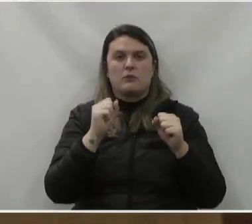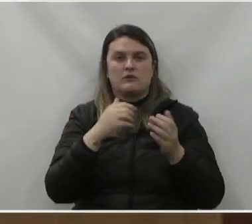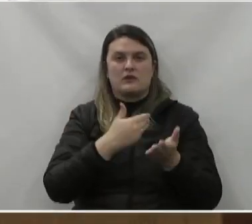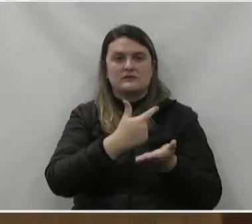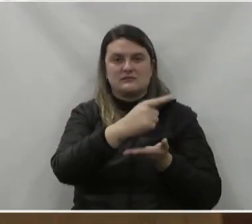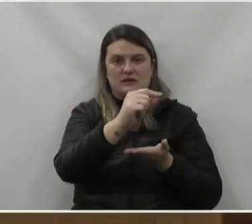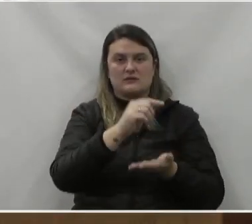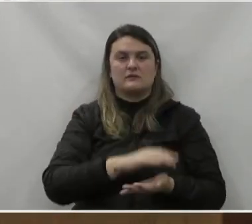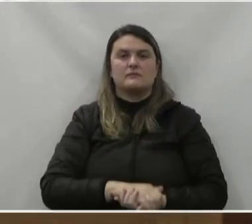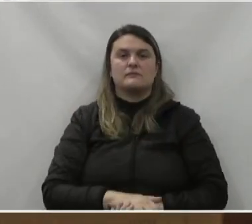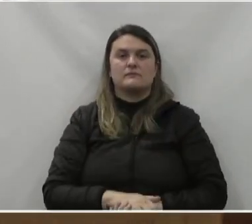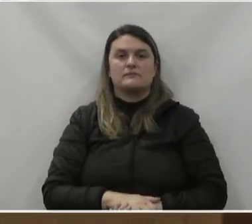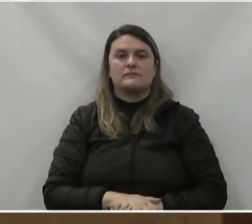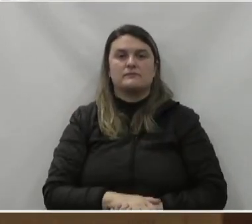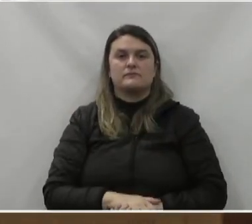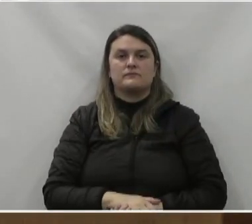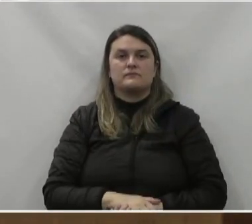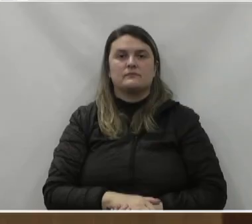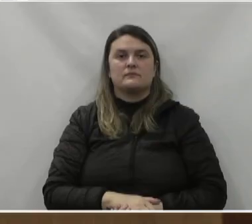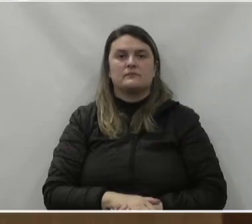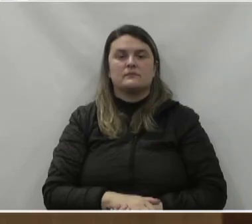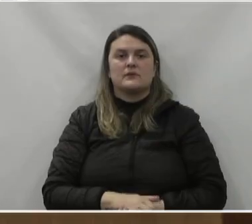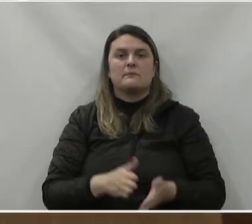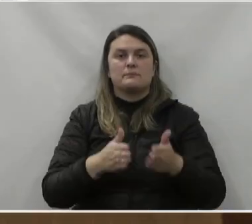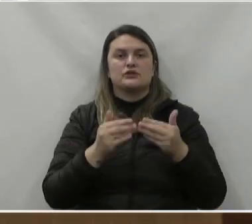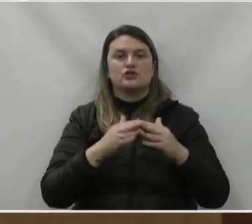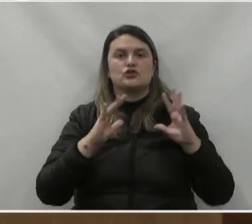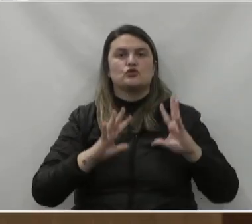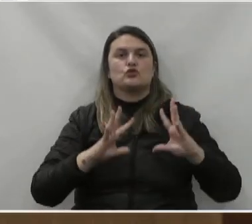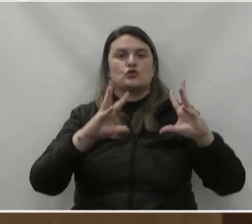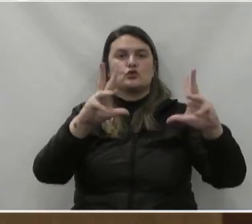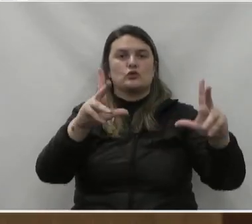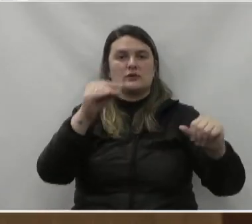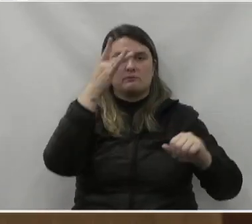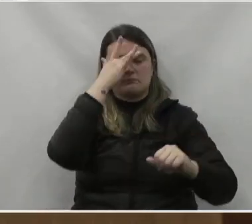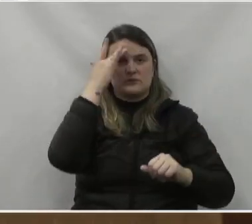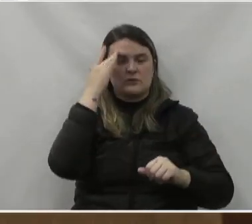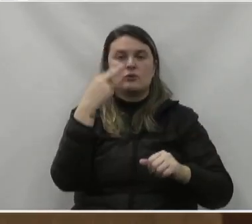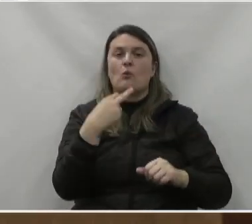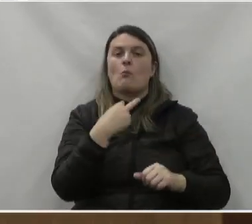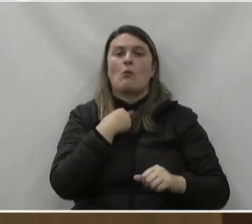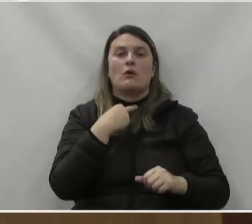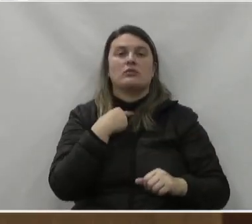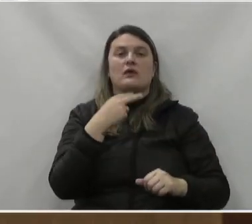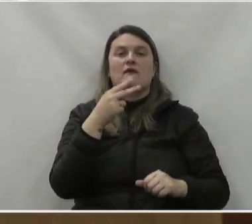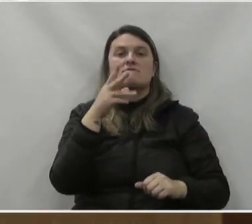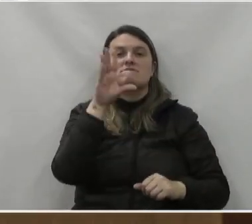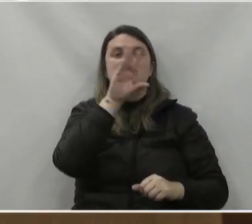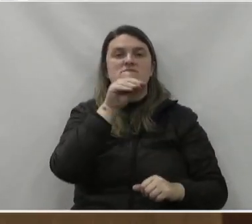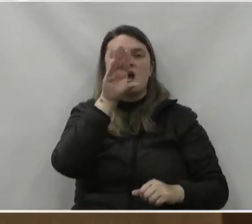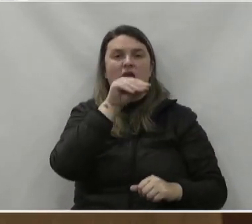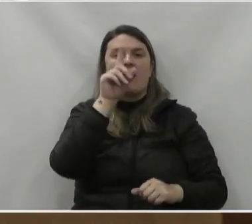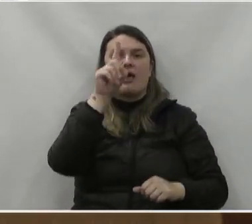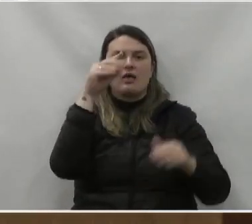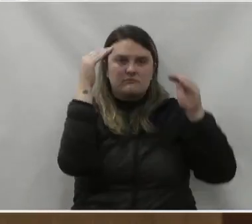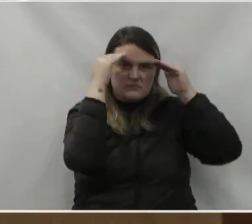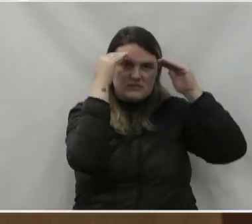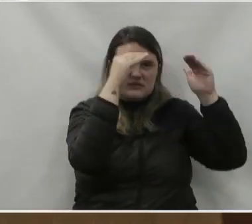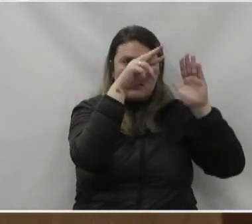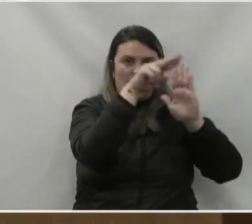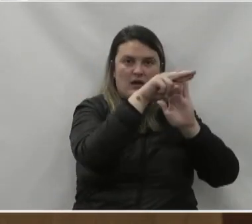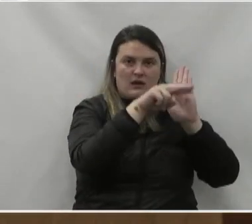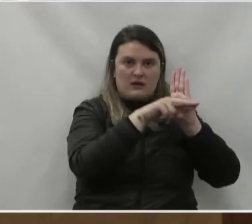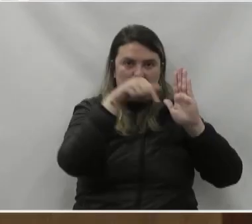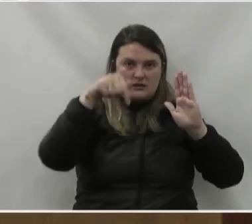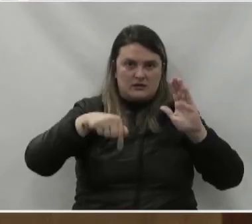Eu gostaria apenas de solicitar para que todos não se manifestem. É questão regimental aqui